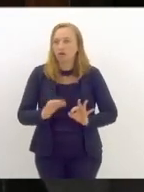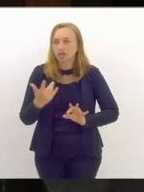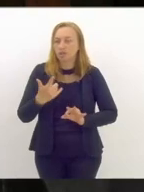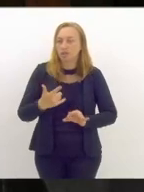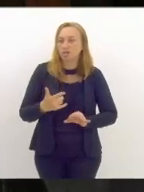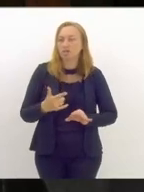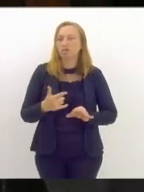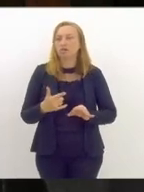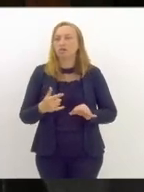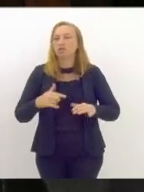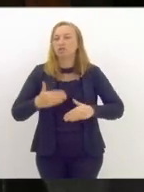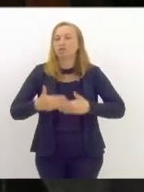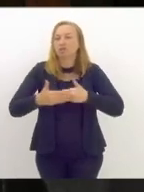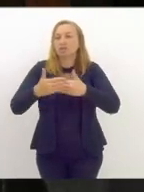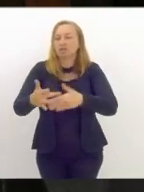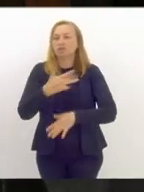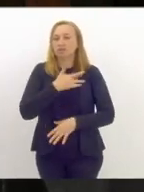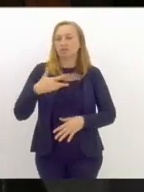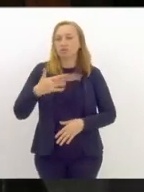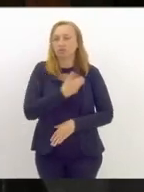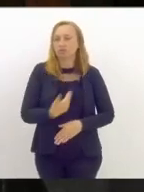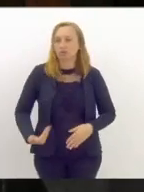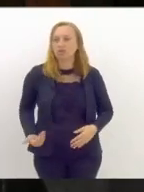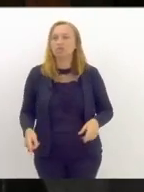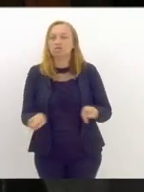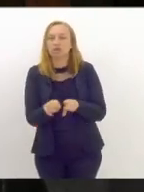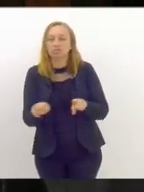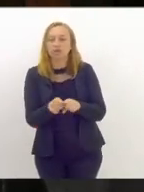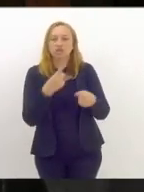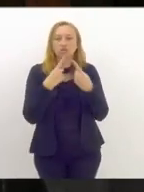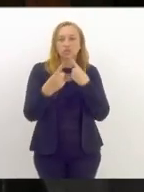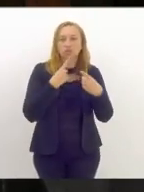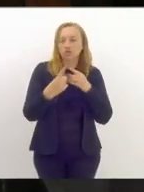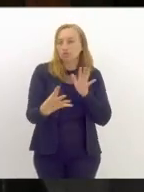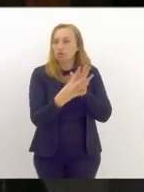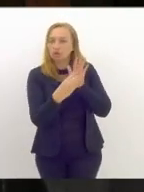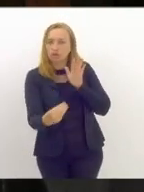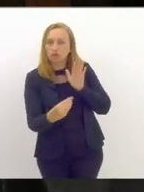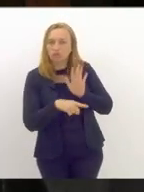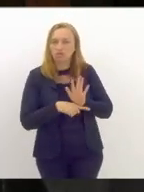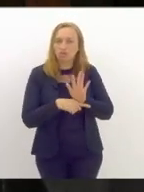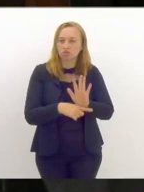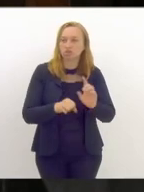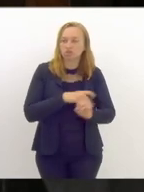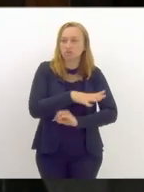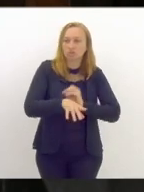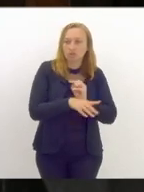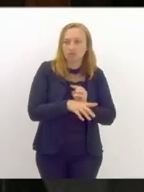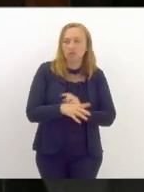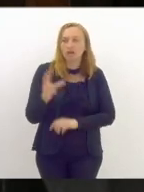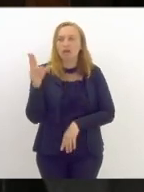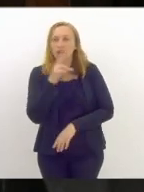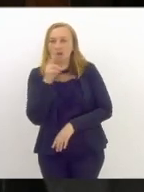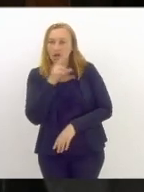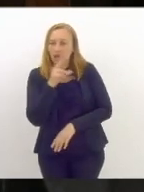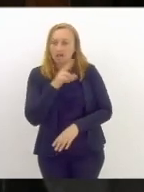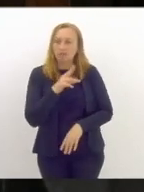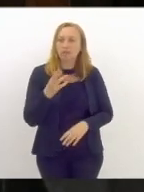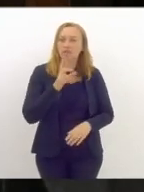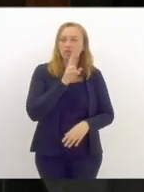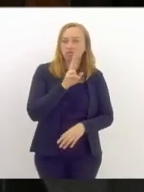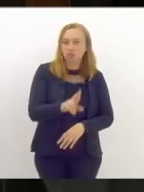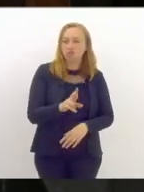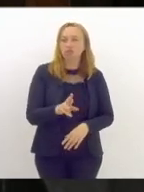avançar na saúde pública. Temos também que discutir modelos assistenciais, considerando a necessidade de uma rápida resposta assistencial